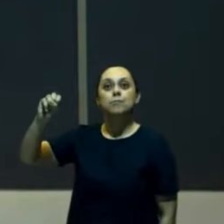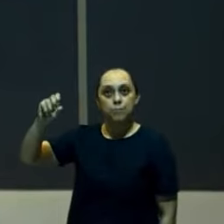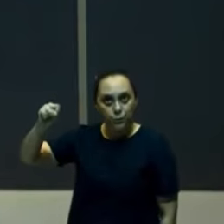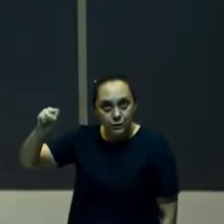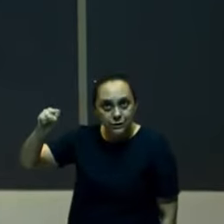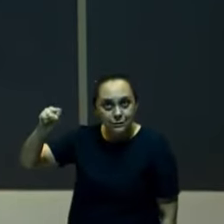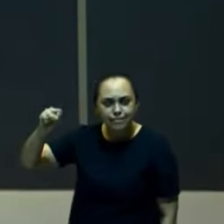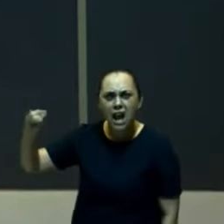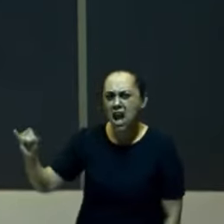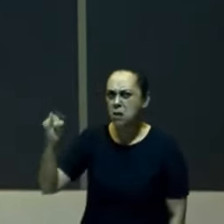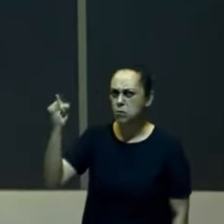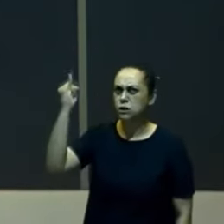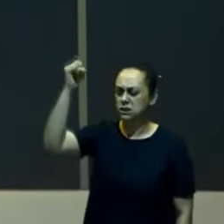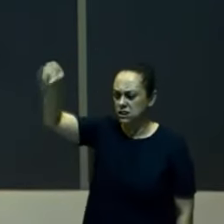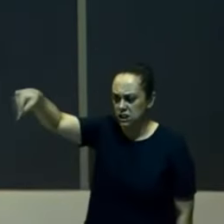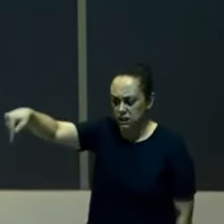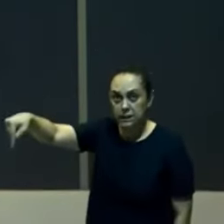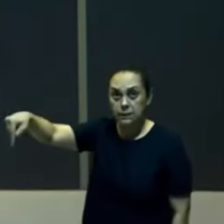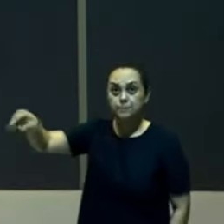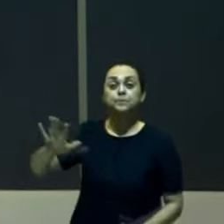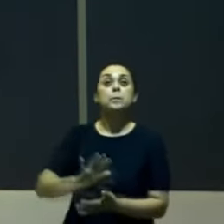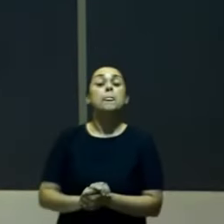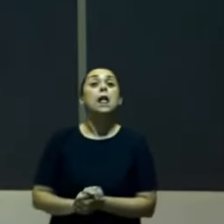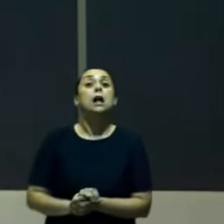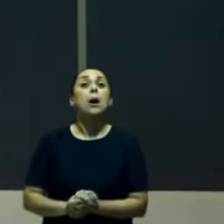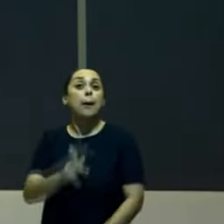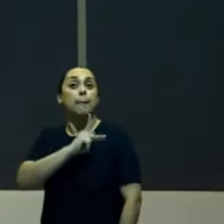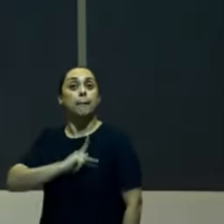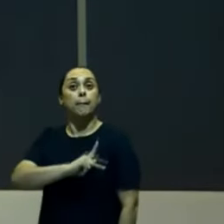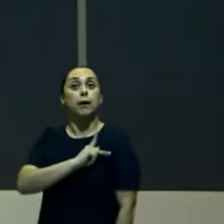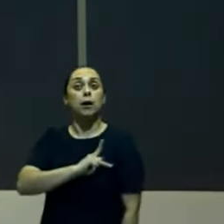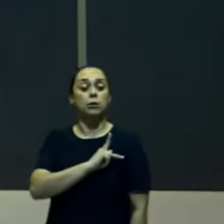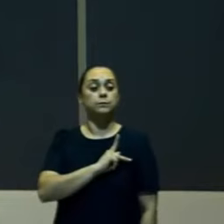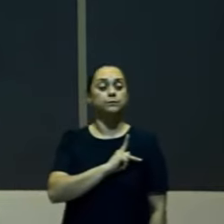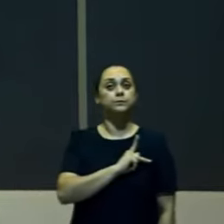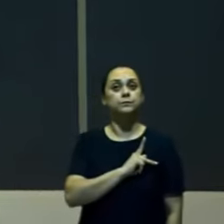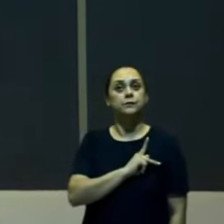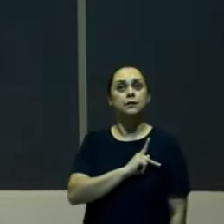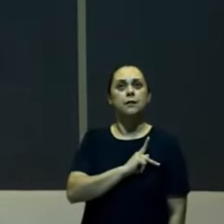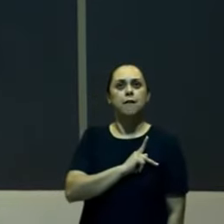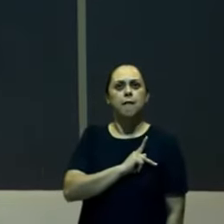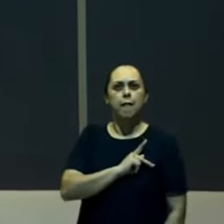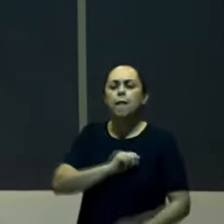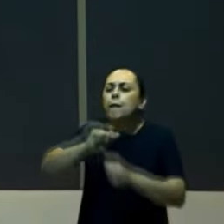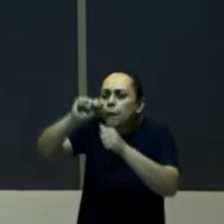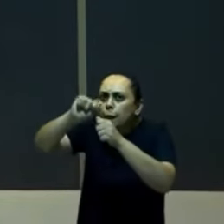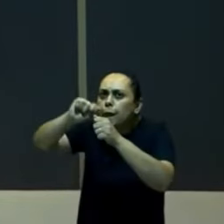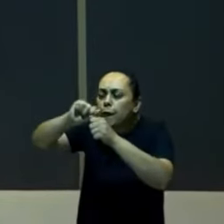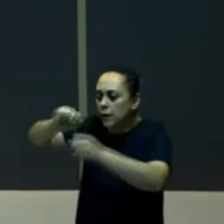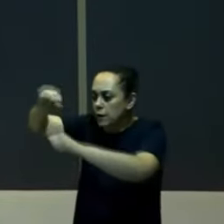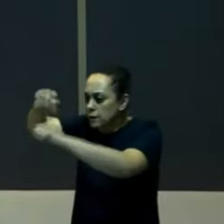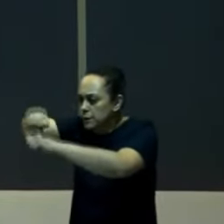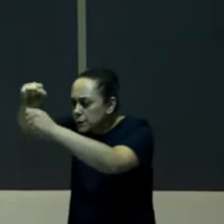também, irmãos, porque foi palco de alguns milagres.